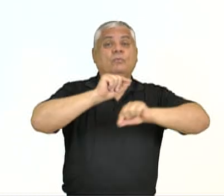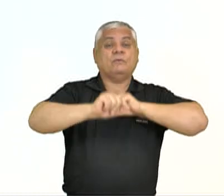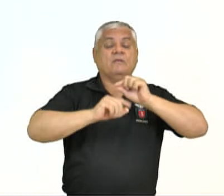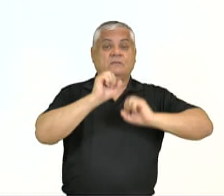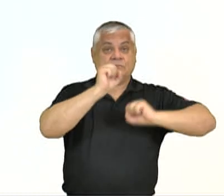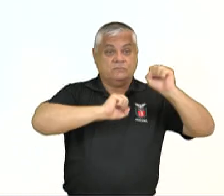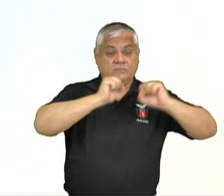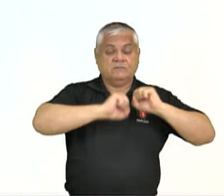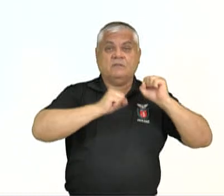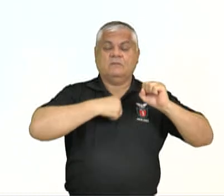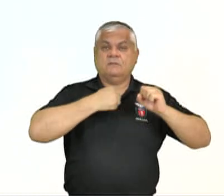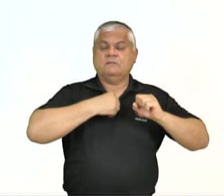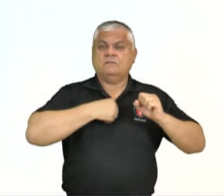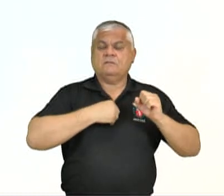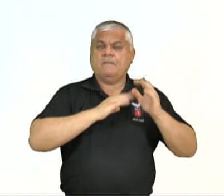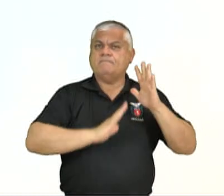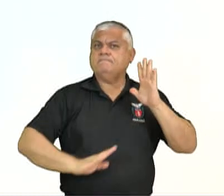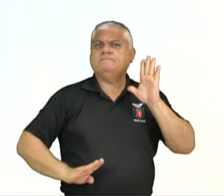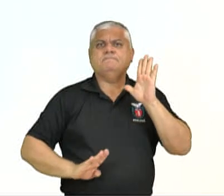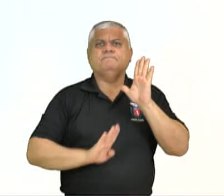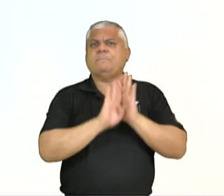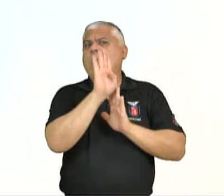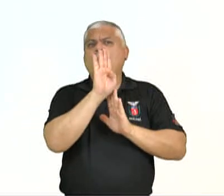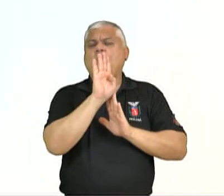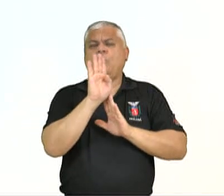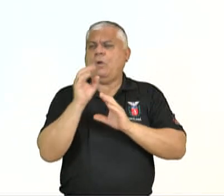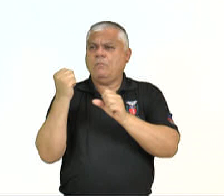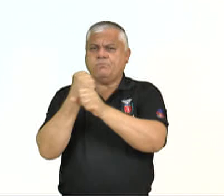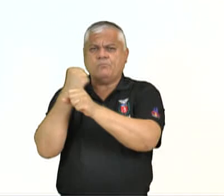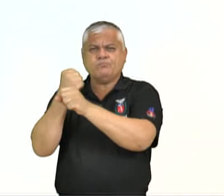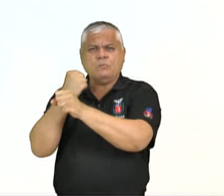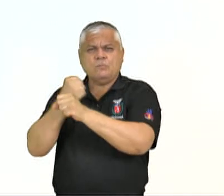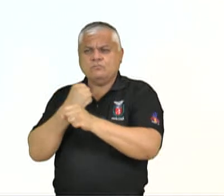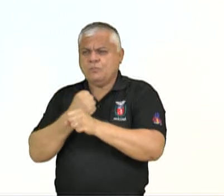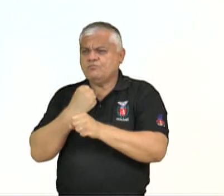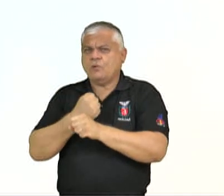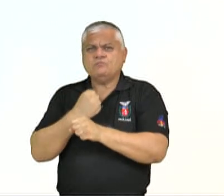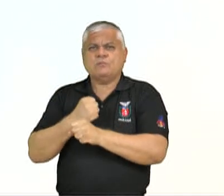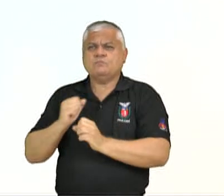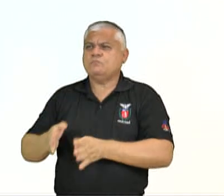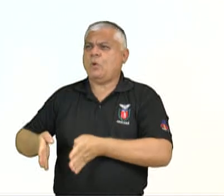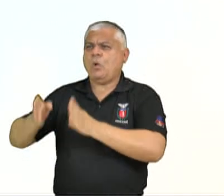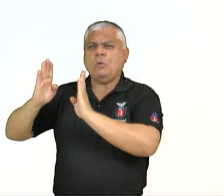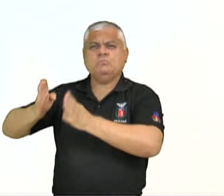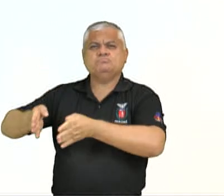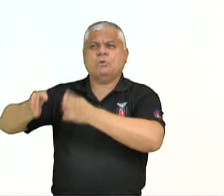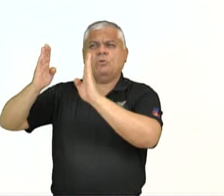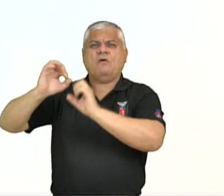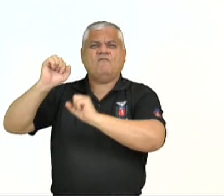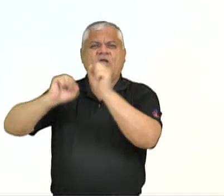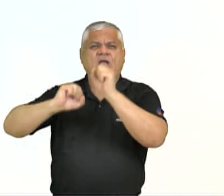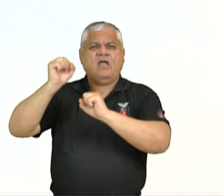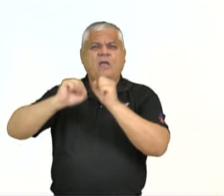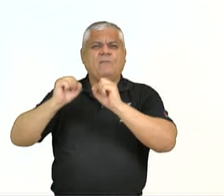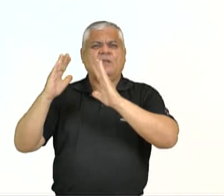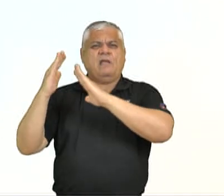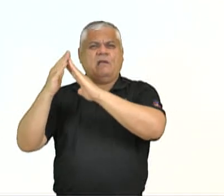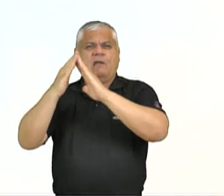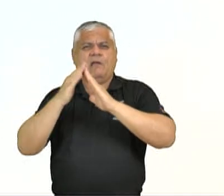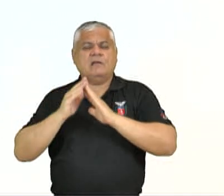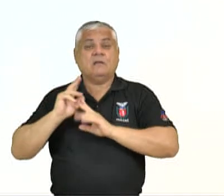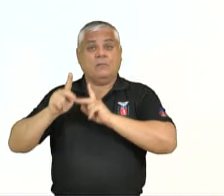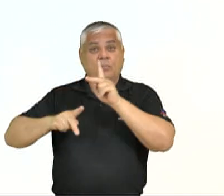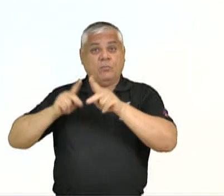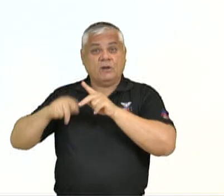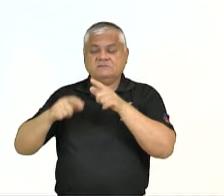a intensificação do processo de urbanização, né? Os altos índices de urbanização. A população